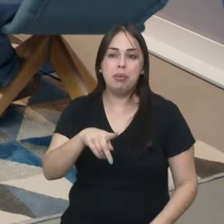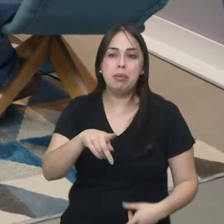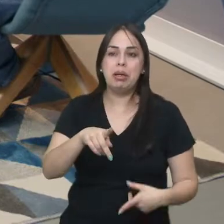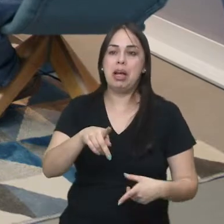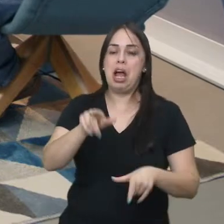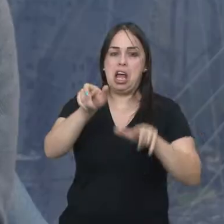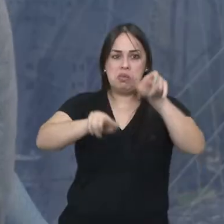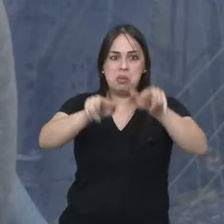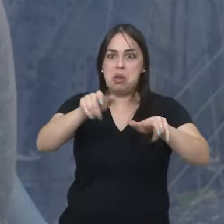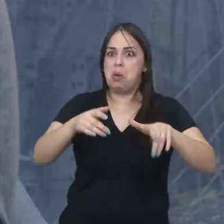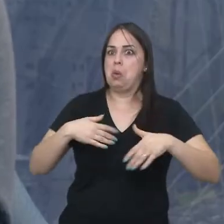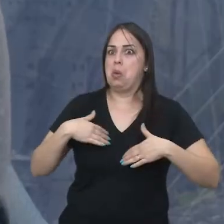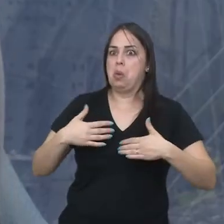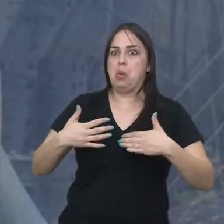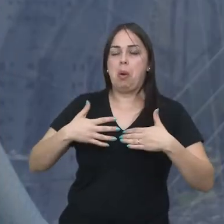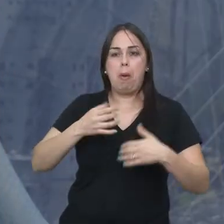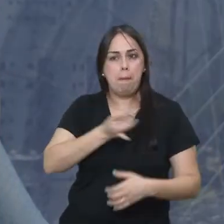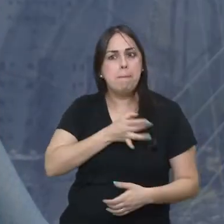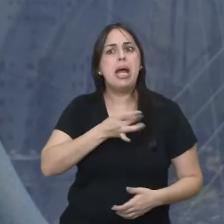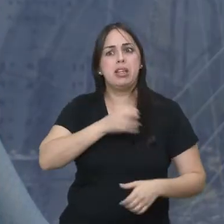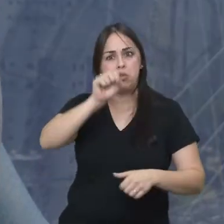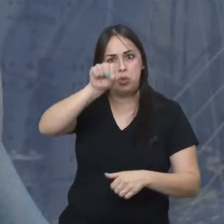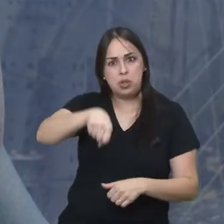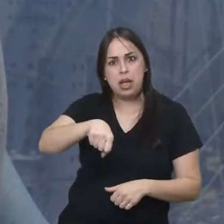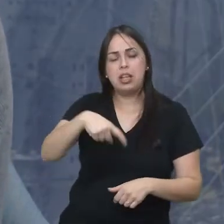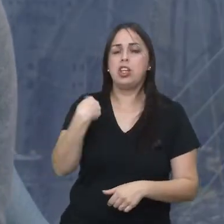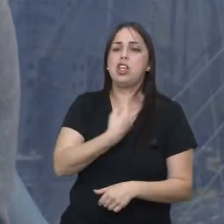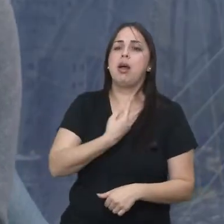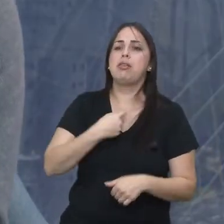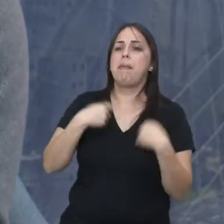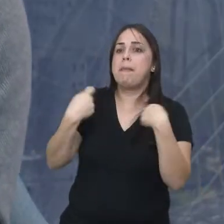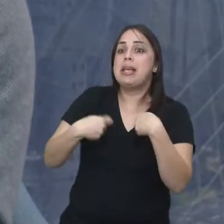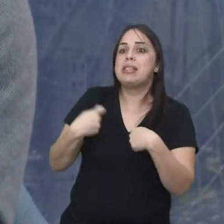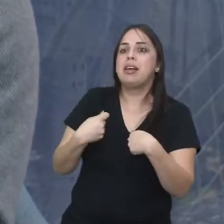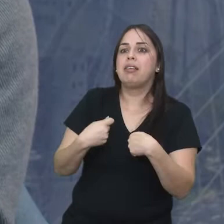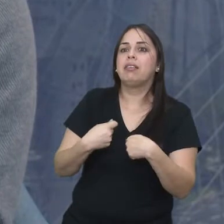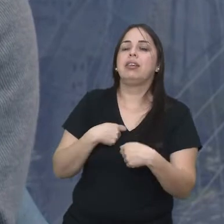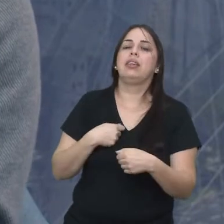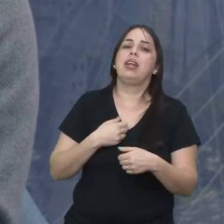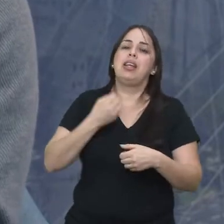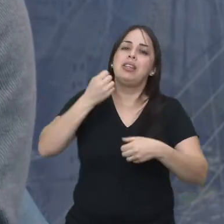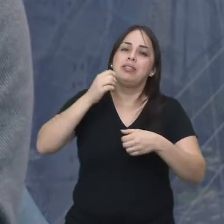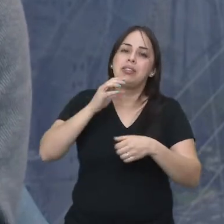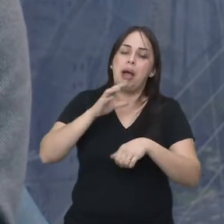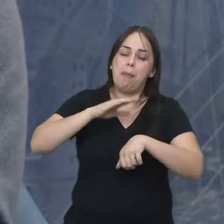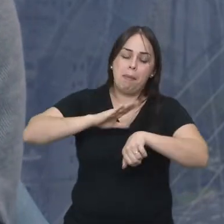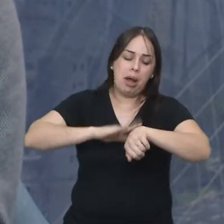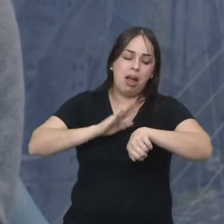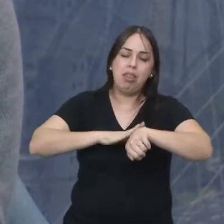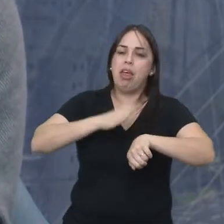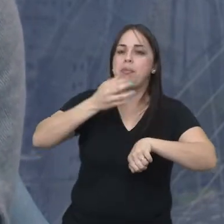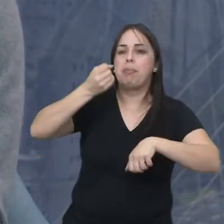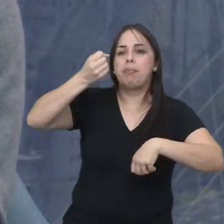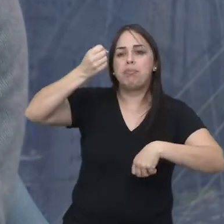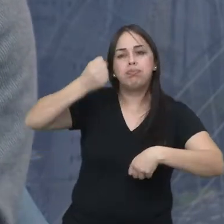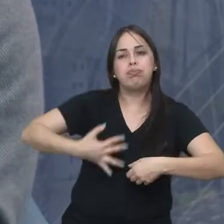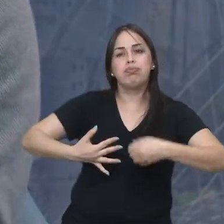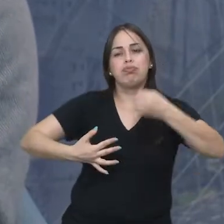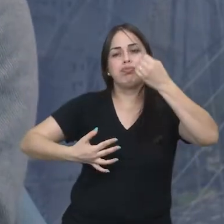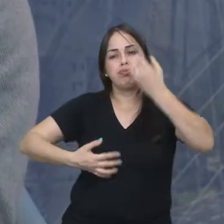assim, algumas pessoas realmente ficavam assustadas com essa história toda e a gente precisava, às vezes, gastar um certo